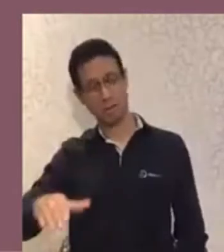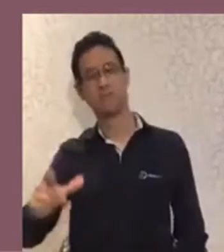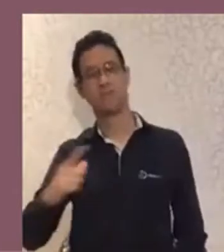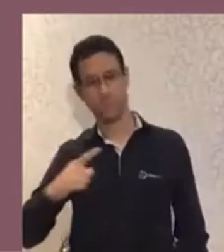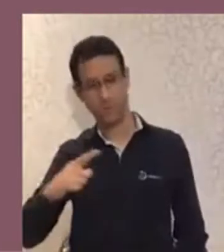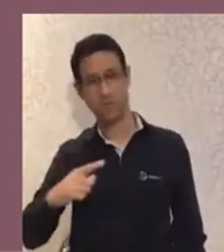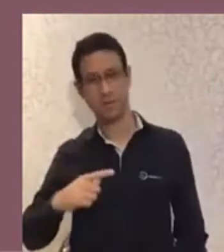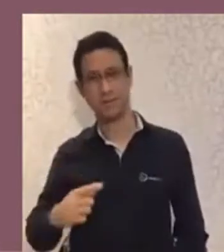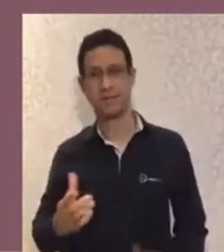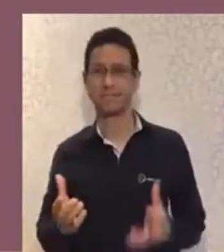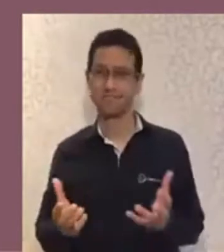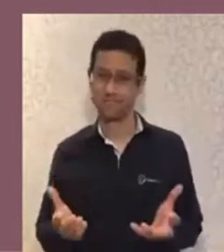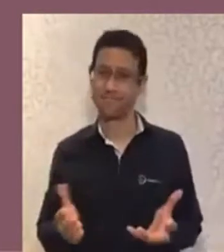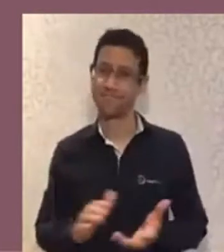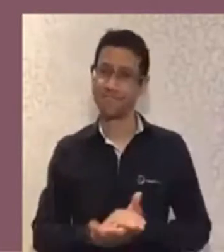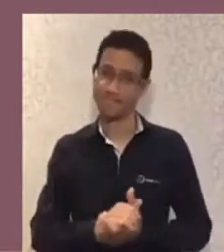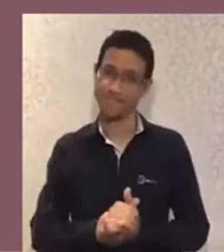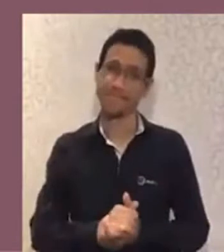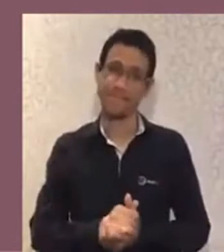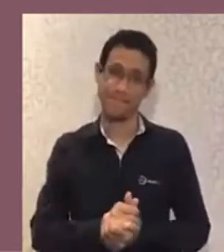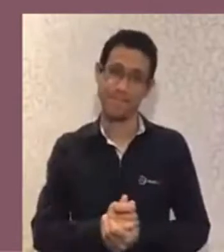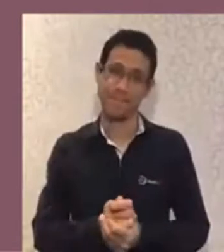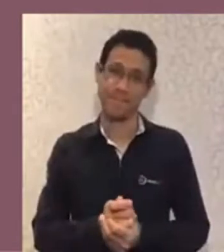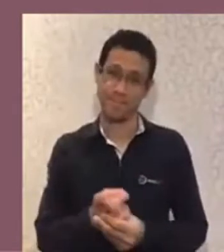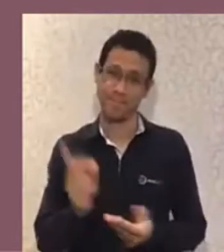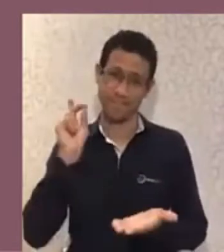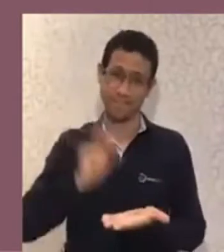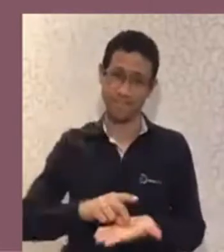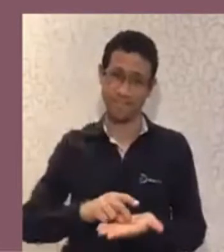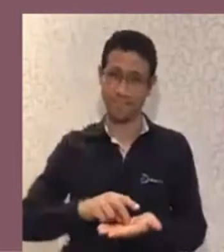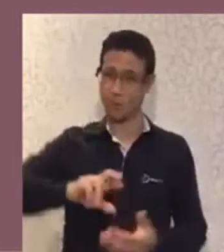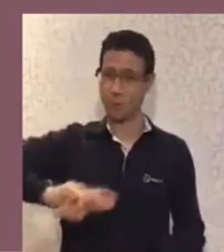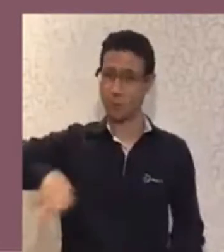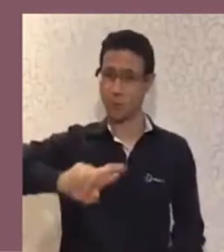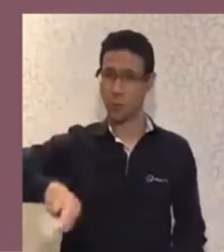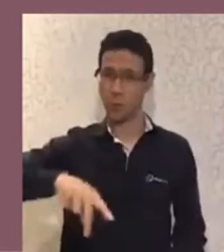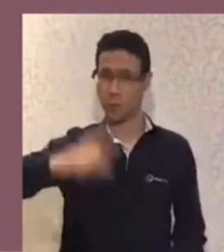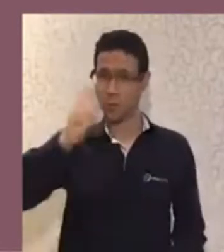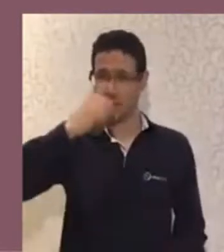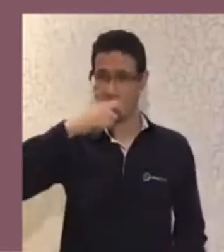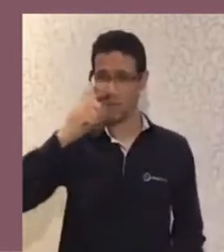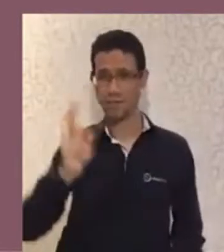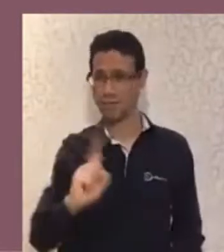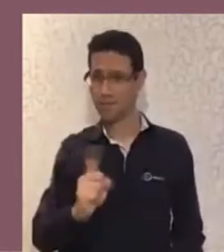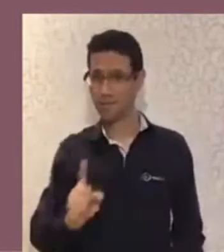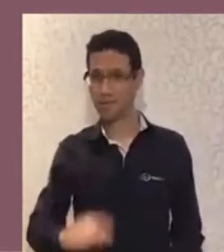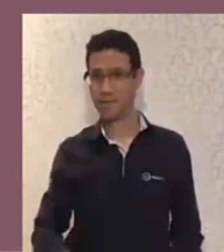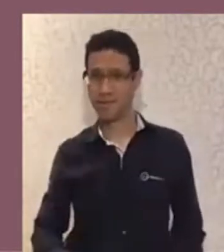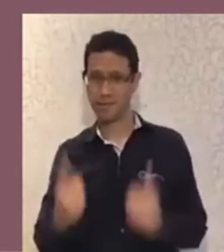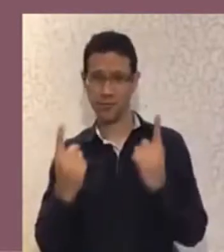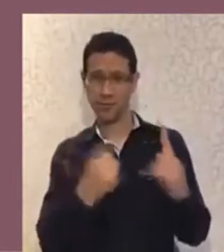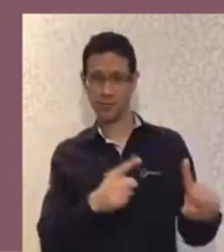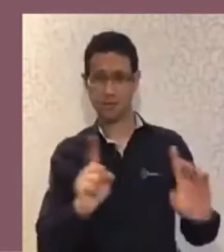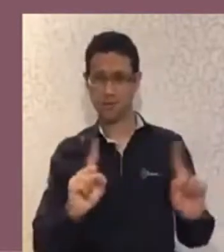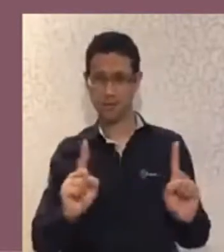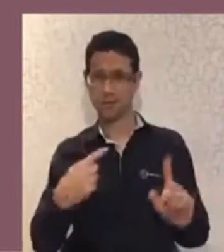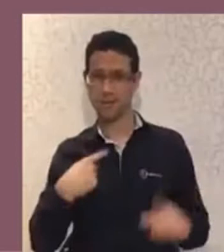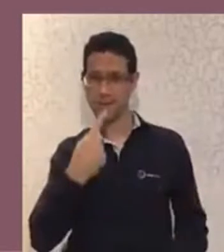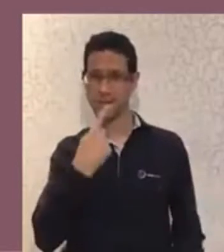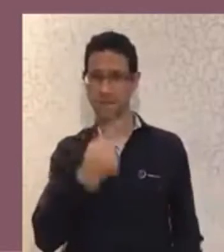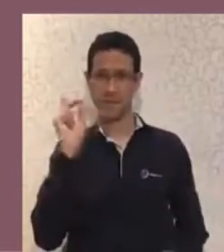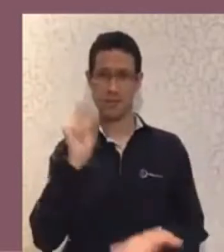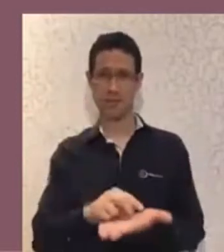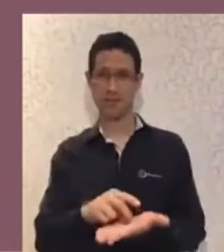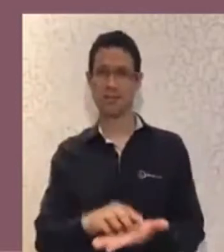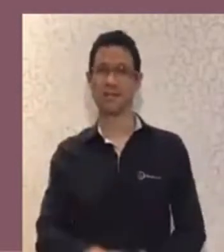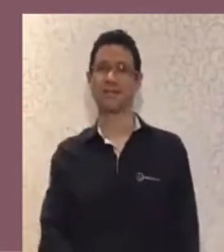bem, e era verdade, não disse isso para atacar a pessoa. Então, o